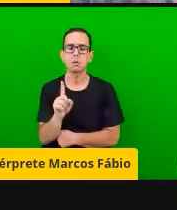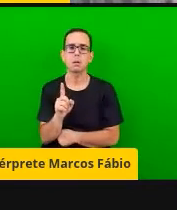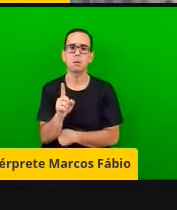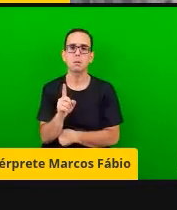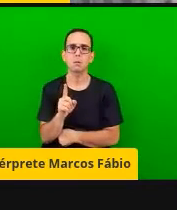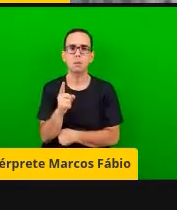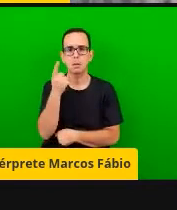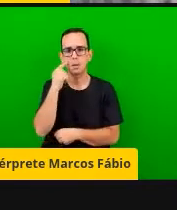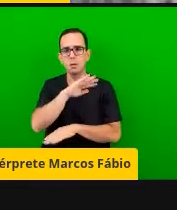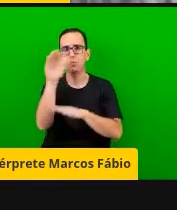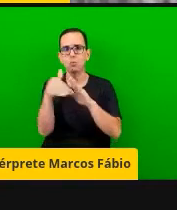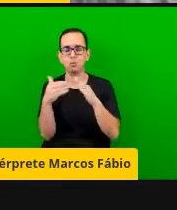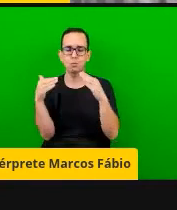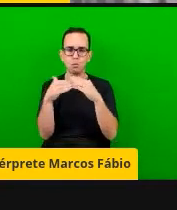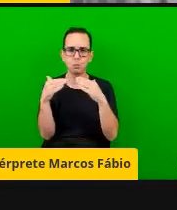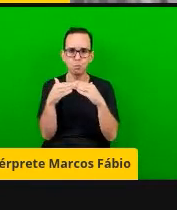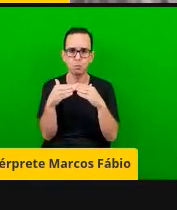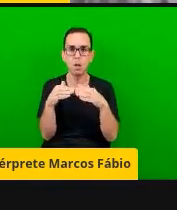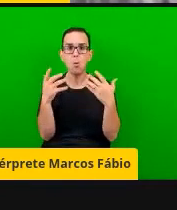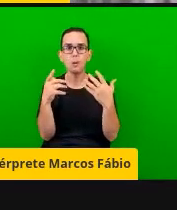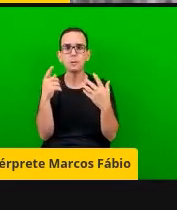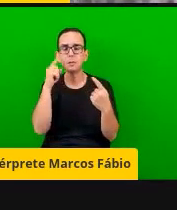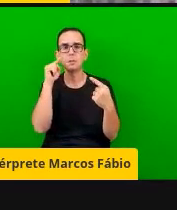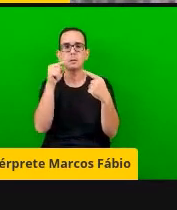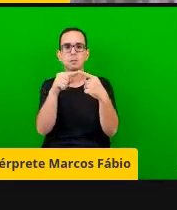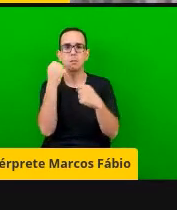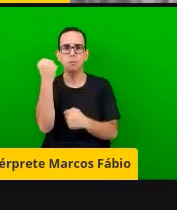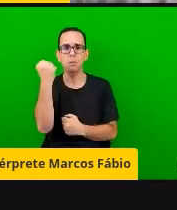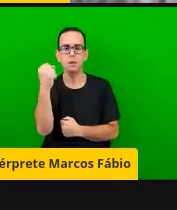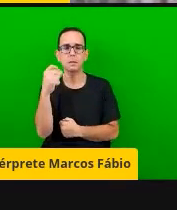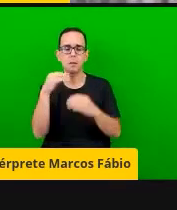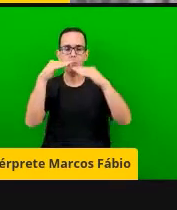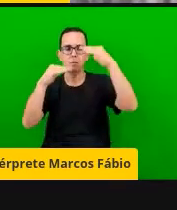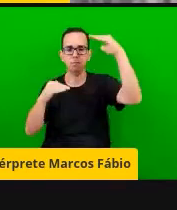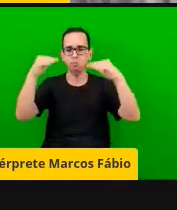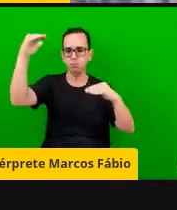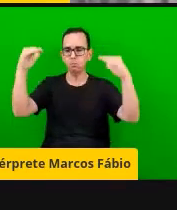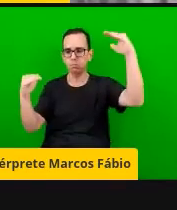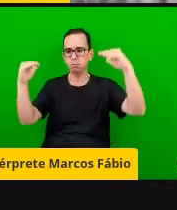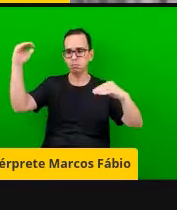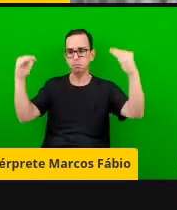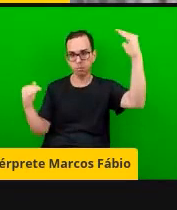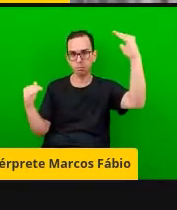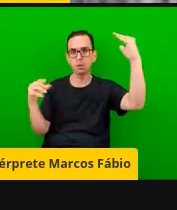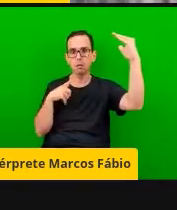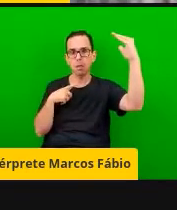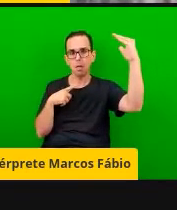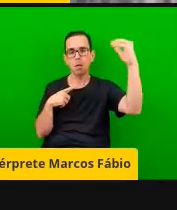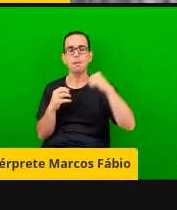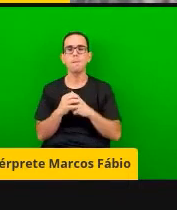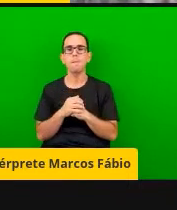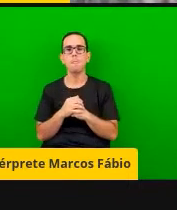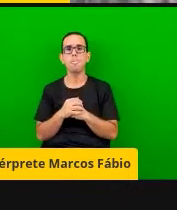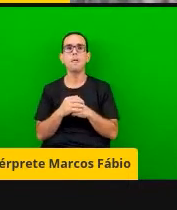em realidades onde a desigualdade predomina, desigualdade socioeconômica predomina, nós vamos ter